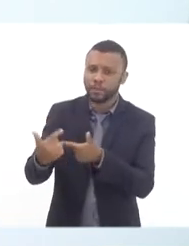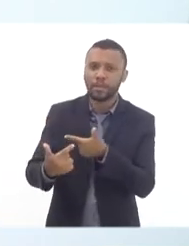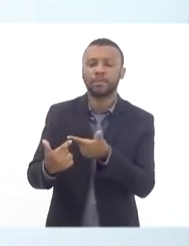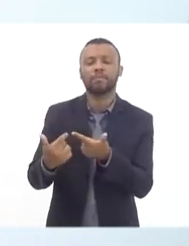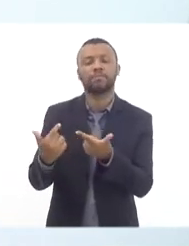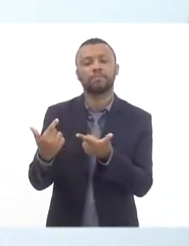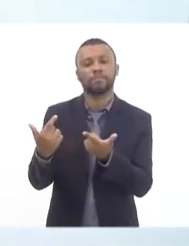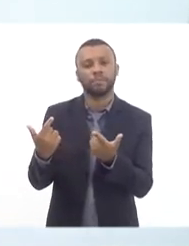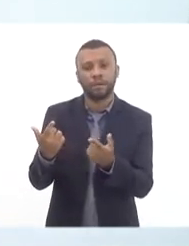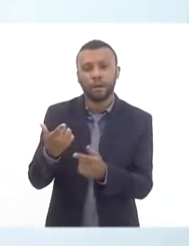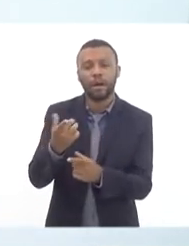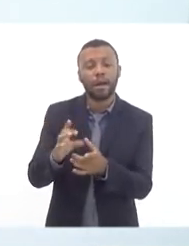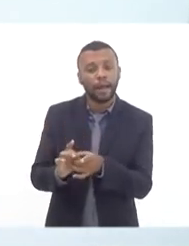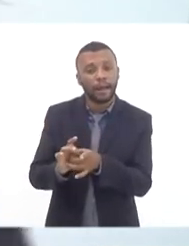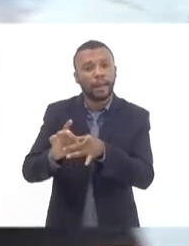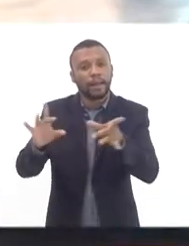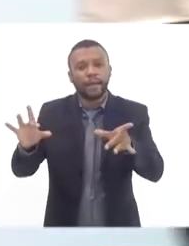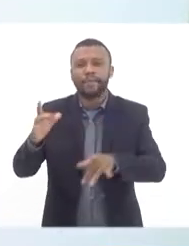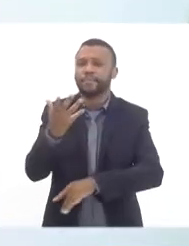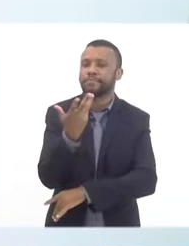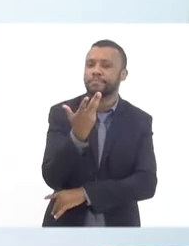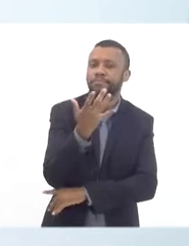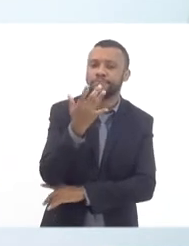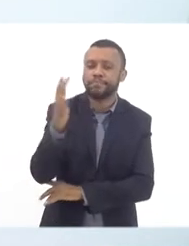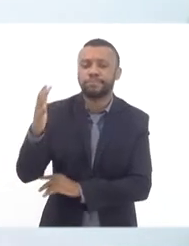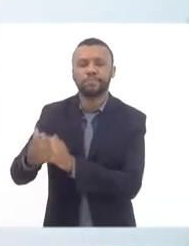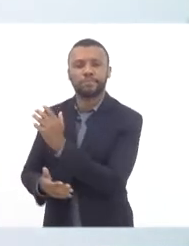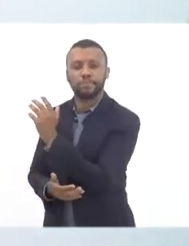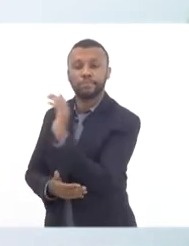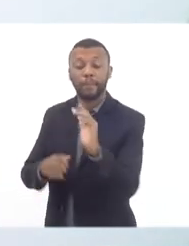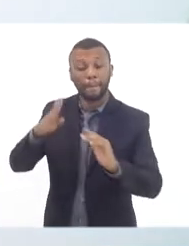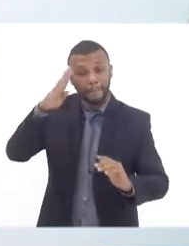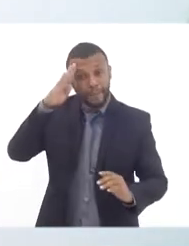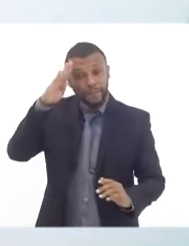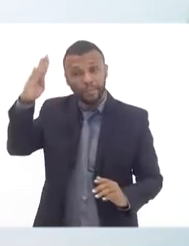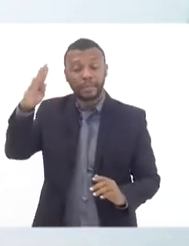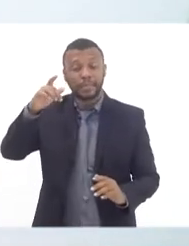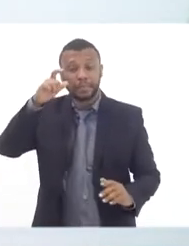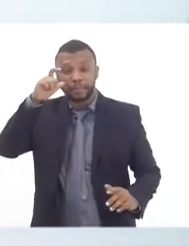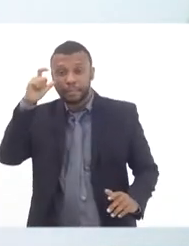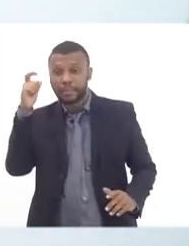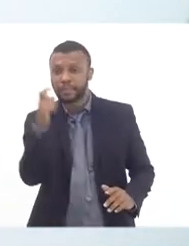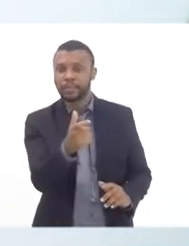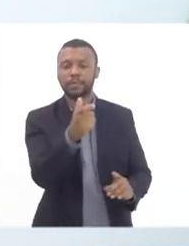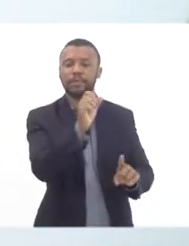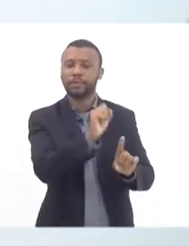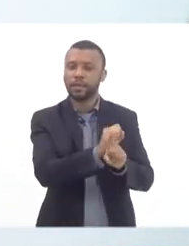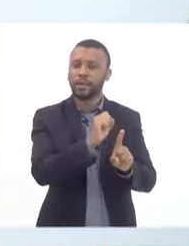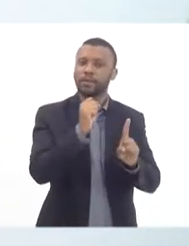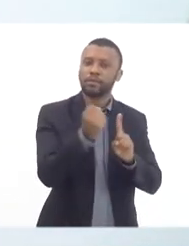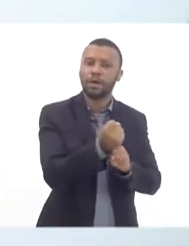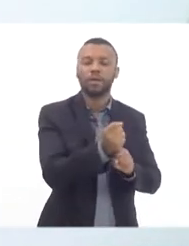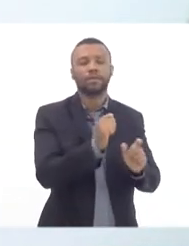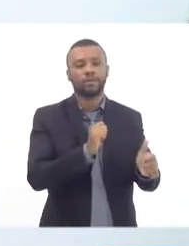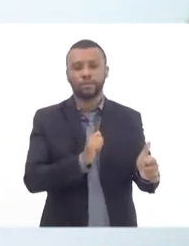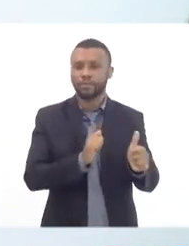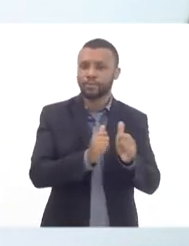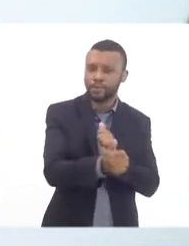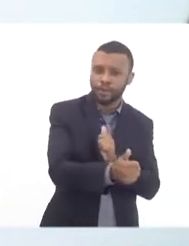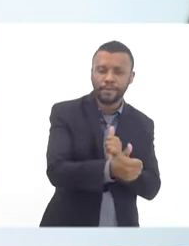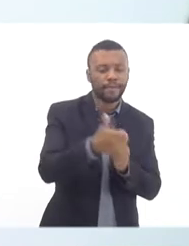junto à natureza, especialmente as que atendem aos interesses físicos e esportivos, que compreendem as